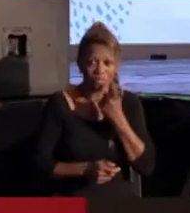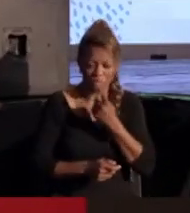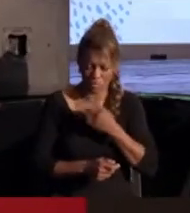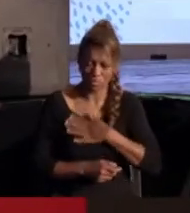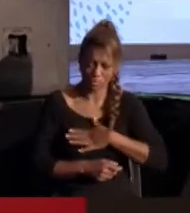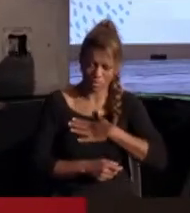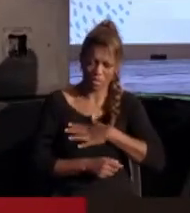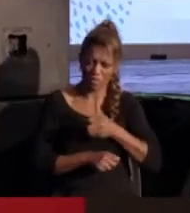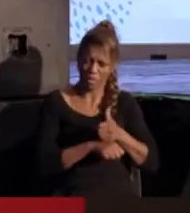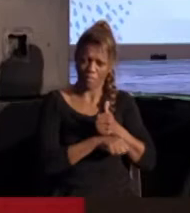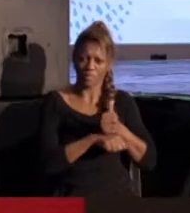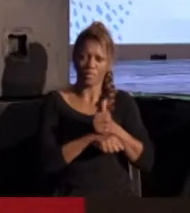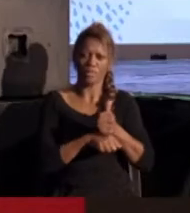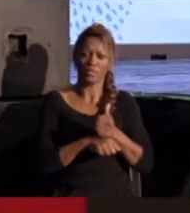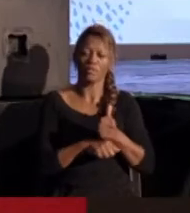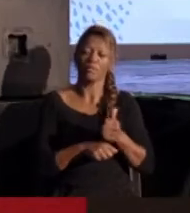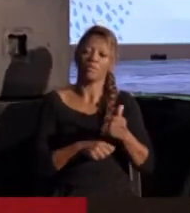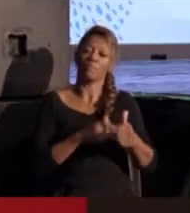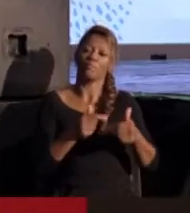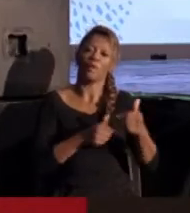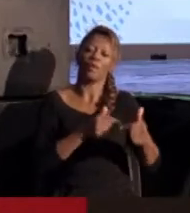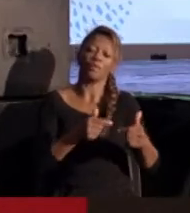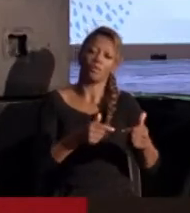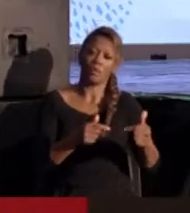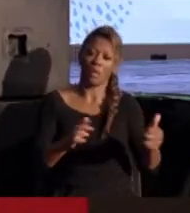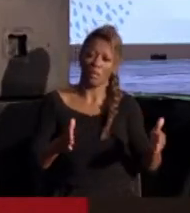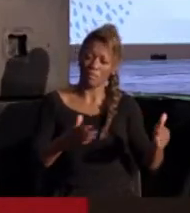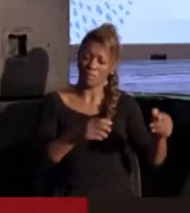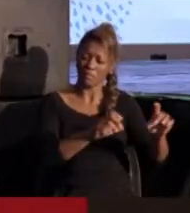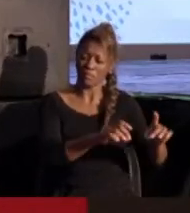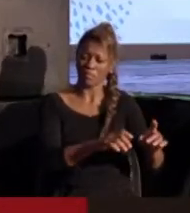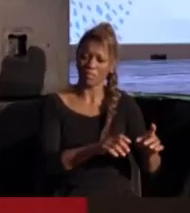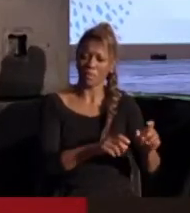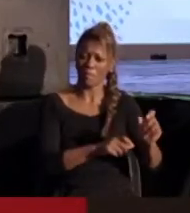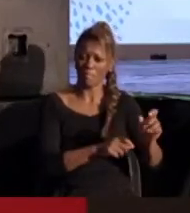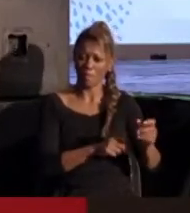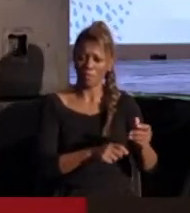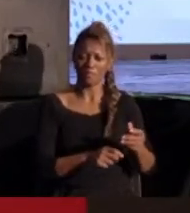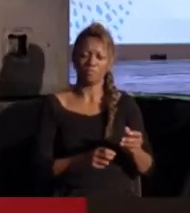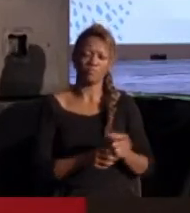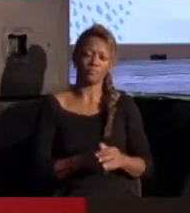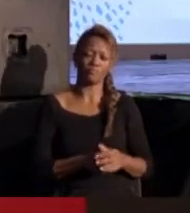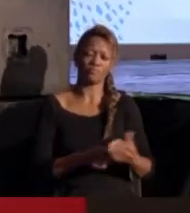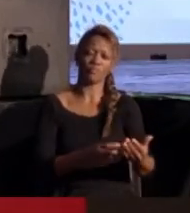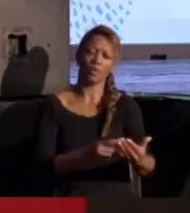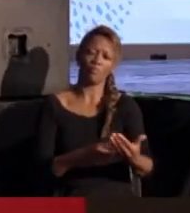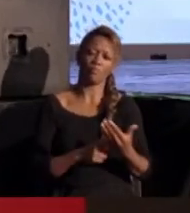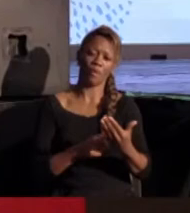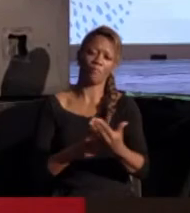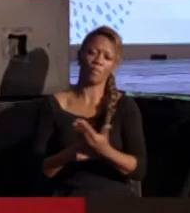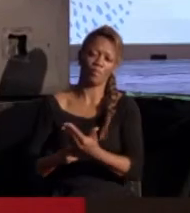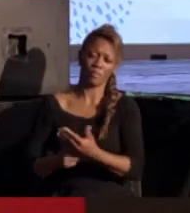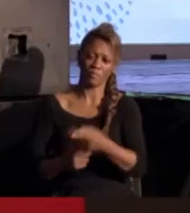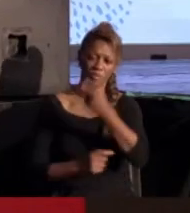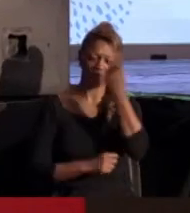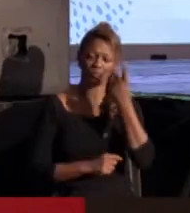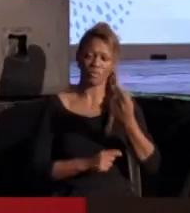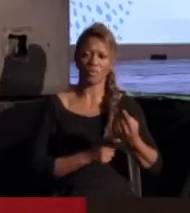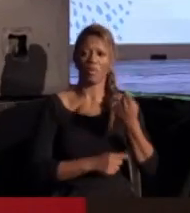ser. E fiz uma clínica, que foi uma clínica, talvez já lá